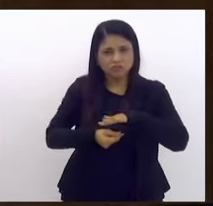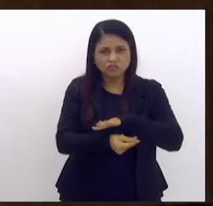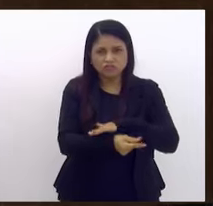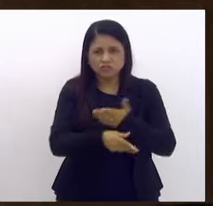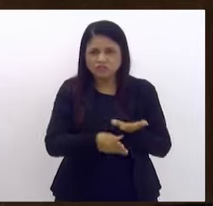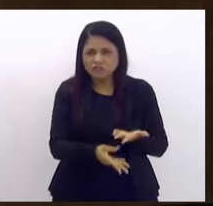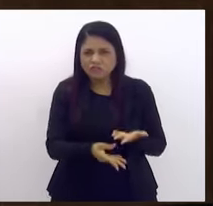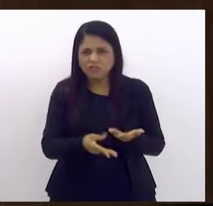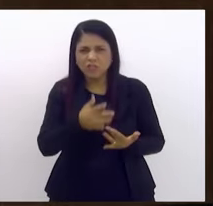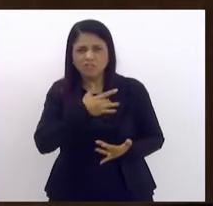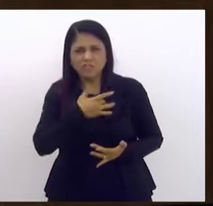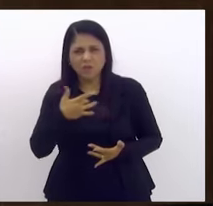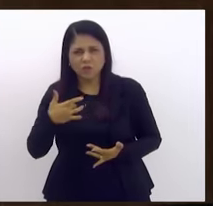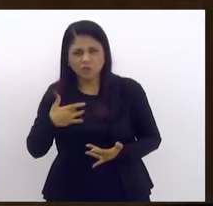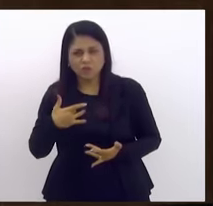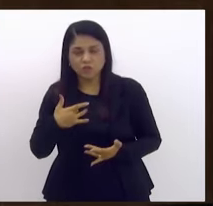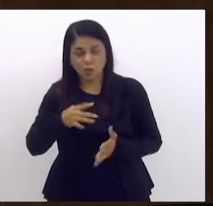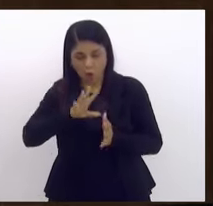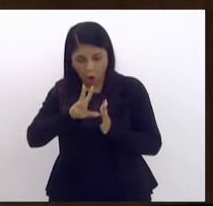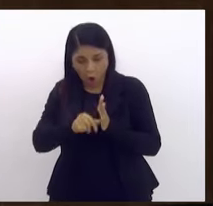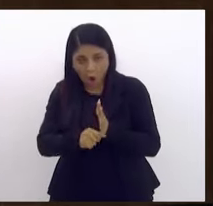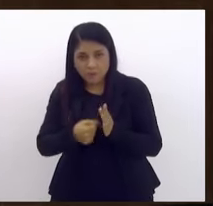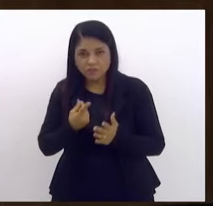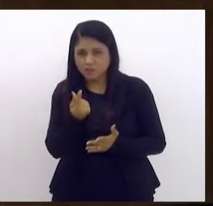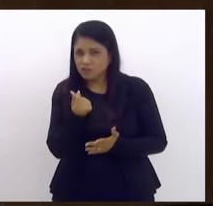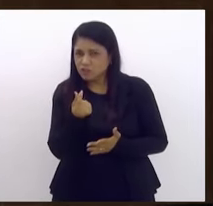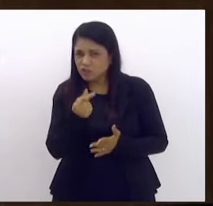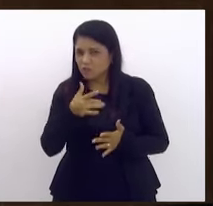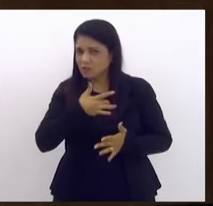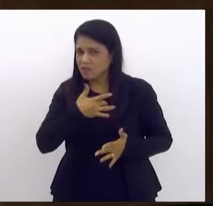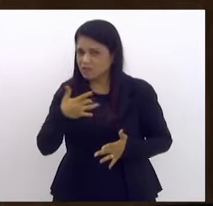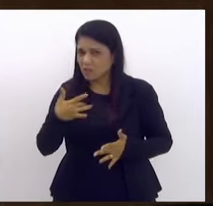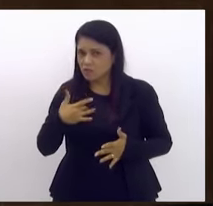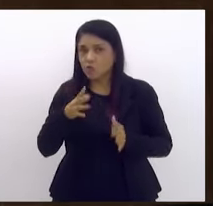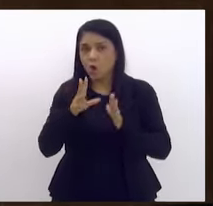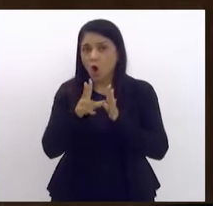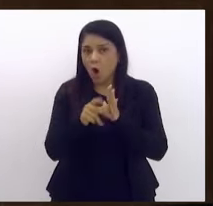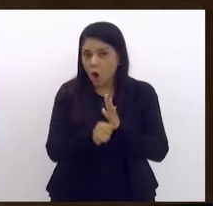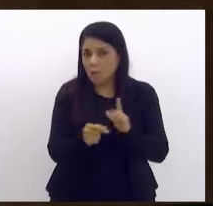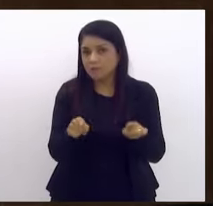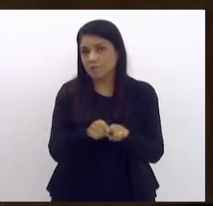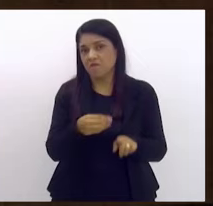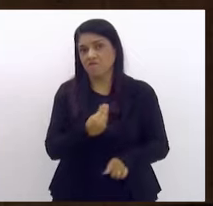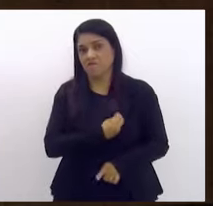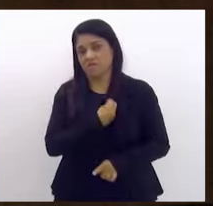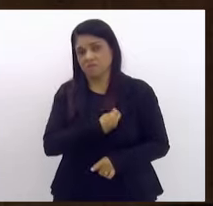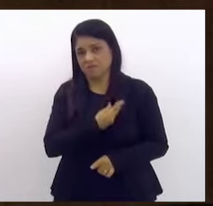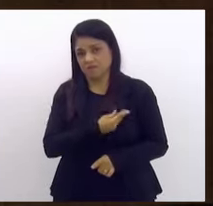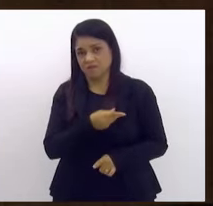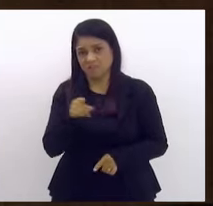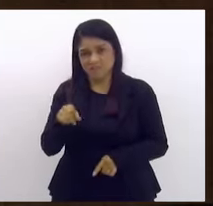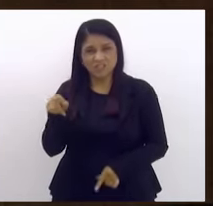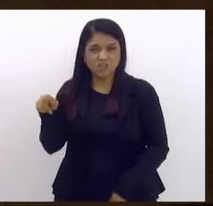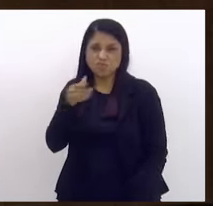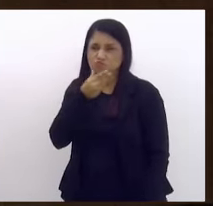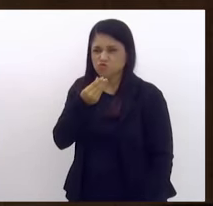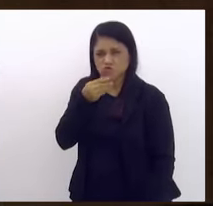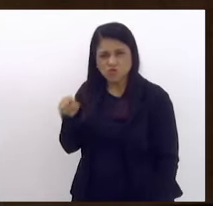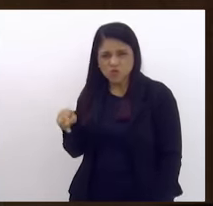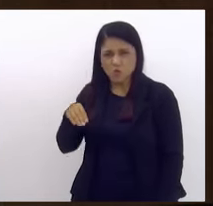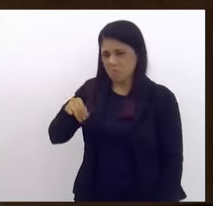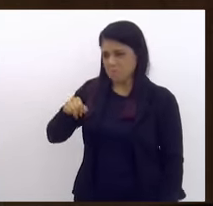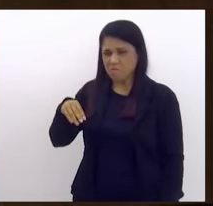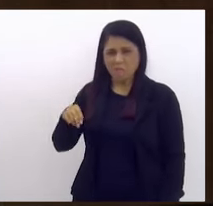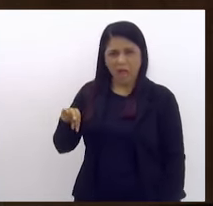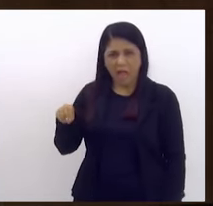saúde. Quem rouba dinheiro da saúde, presidente, rouba vidas. E é isso que esse menininho mimadinho de